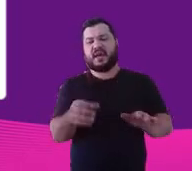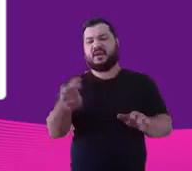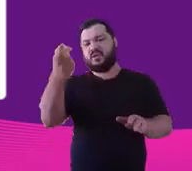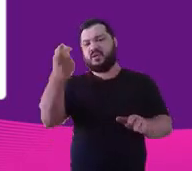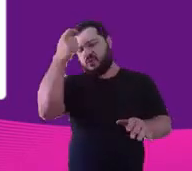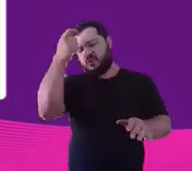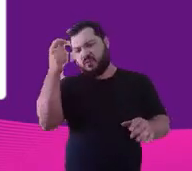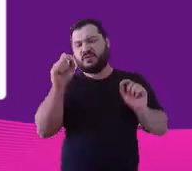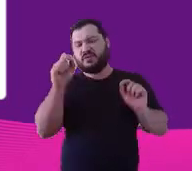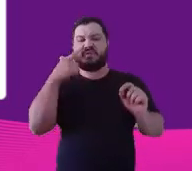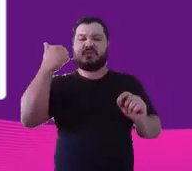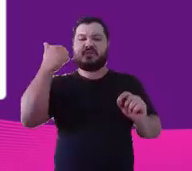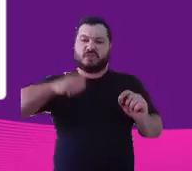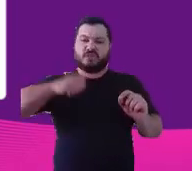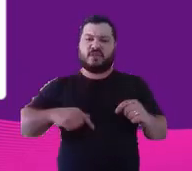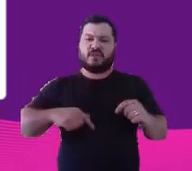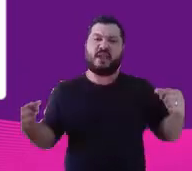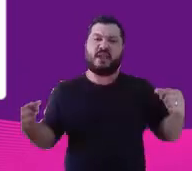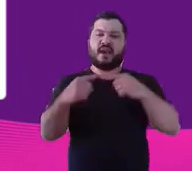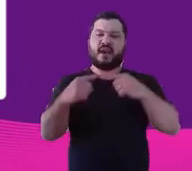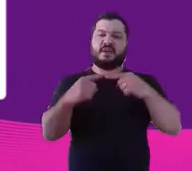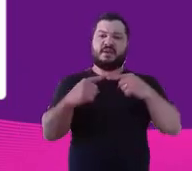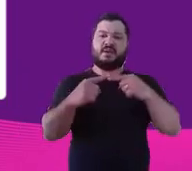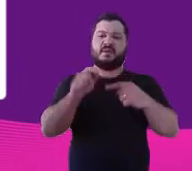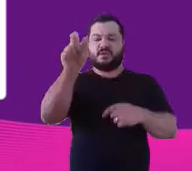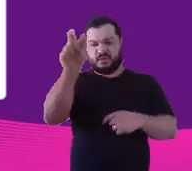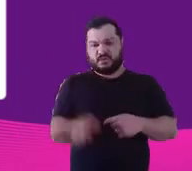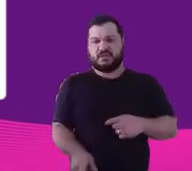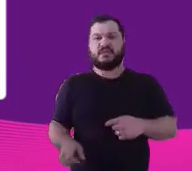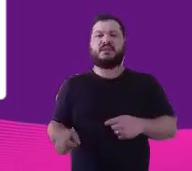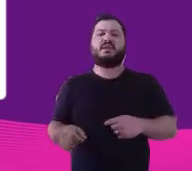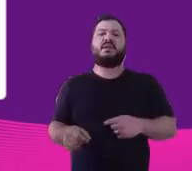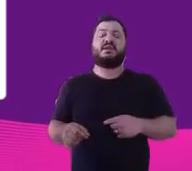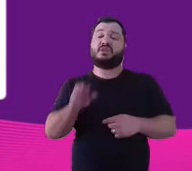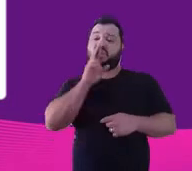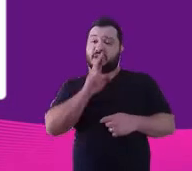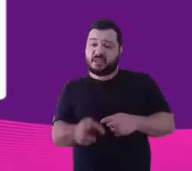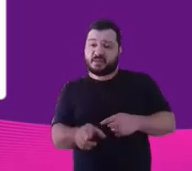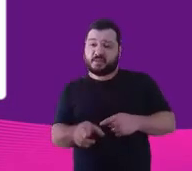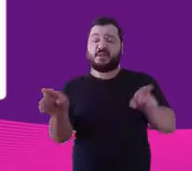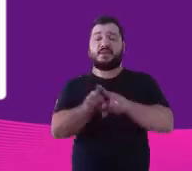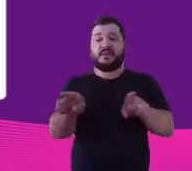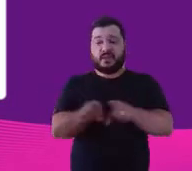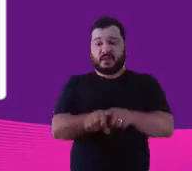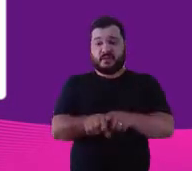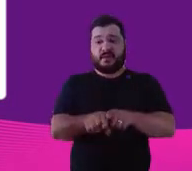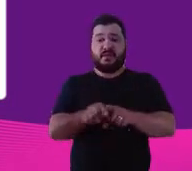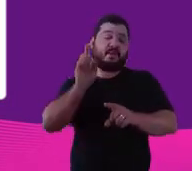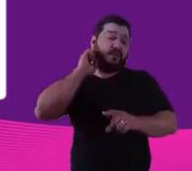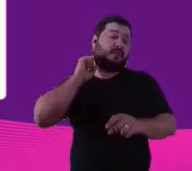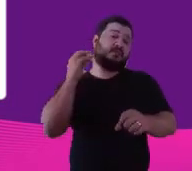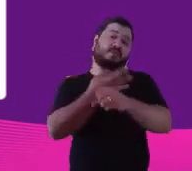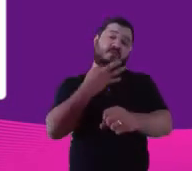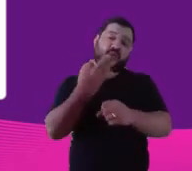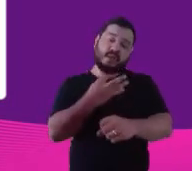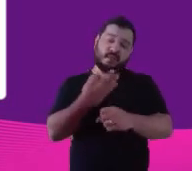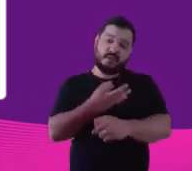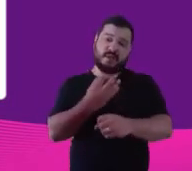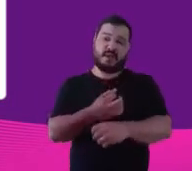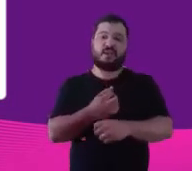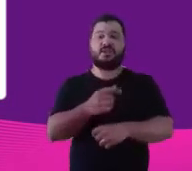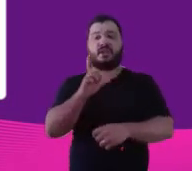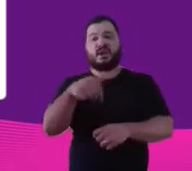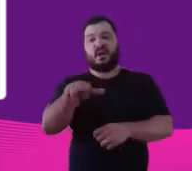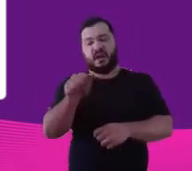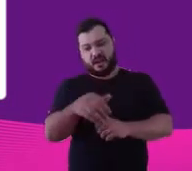de avaliar adequadamente o paciente em tanto em termos de resposta quanto em termos de a habilidade além de